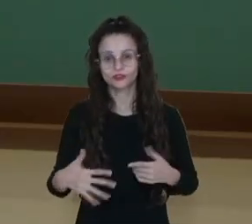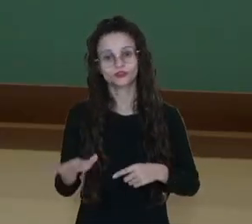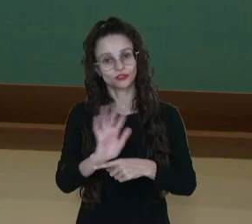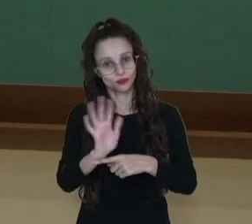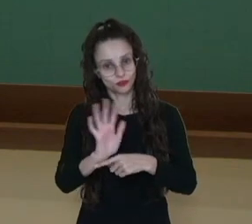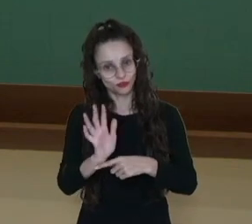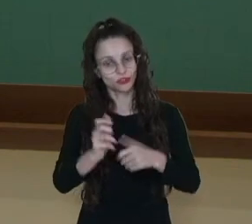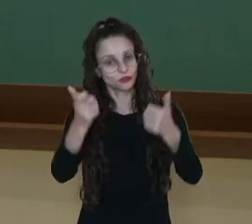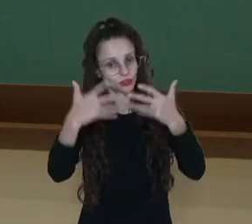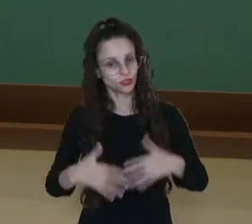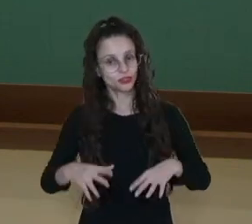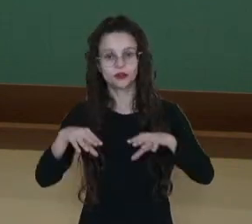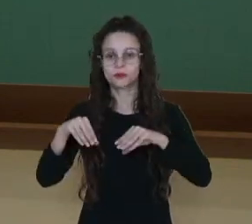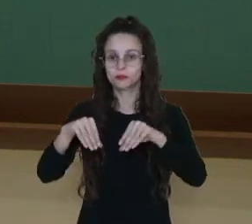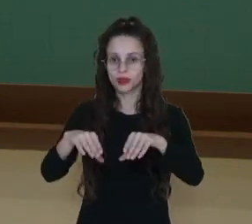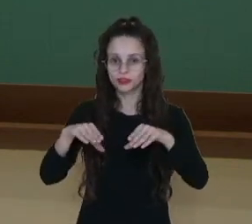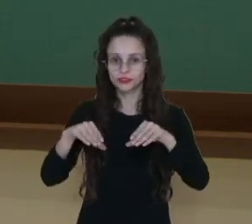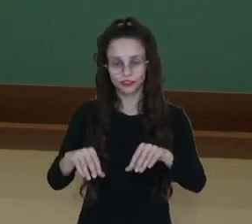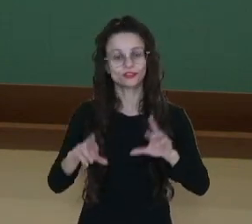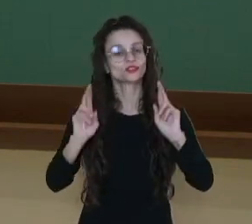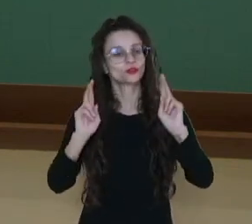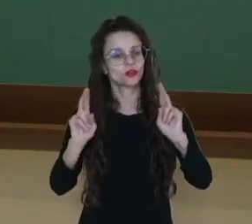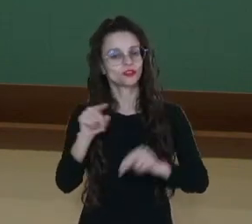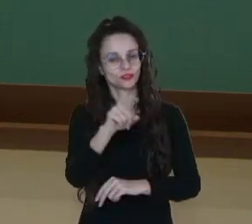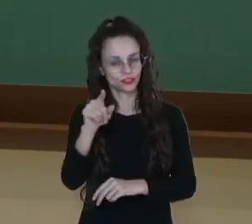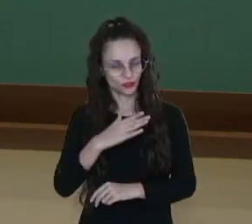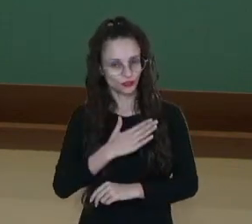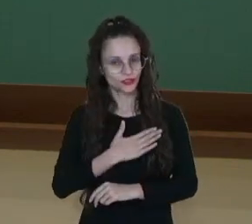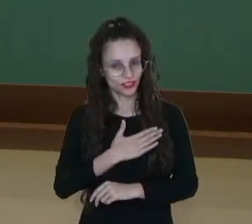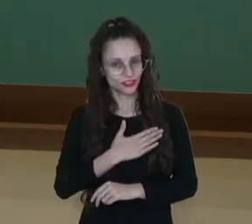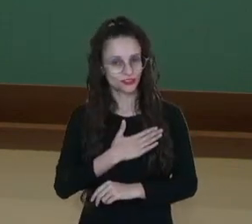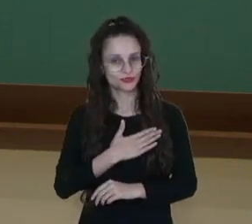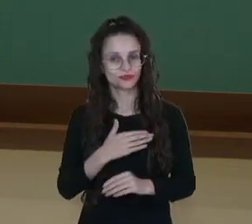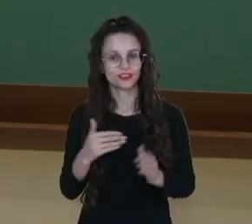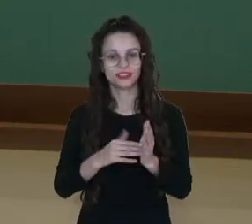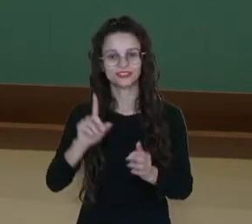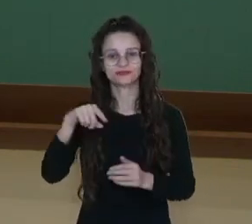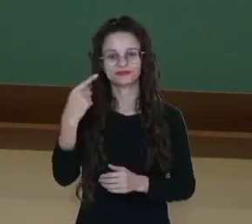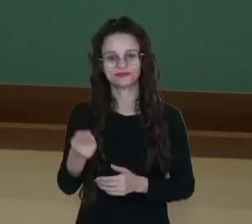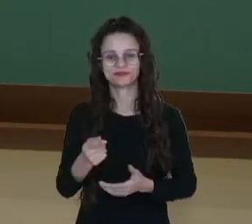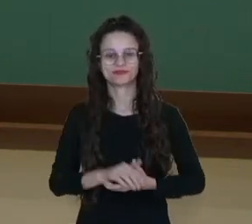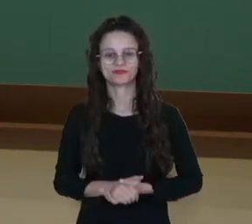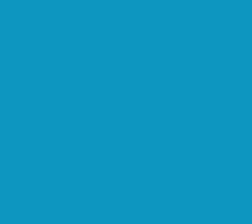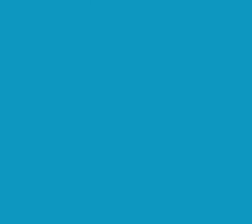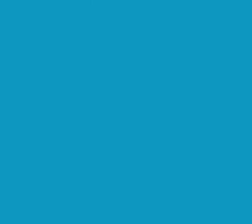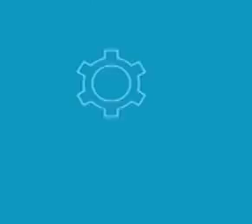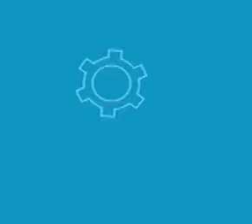nós falamos sobre massagem. Eu realmente espero que vocês tenham gostado e um até breve!